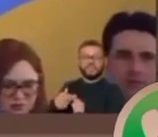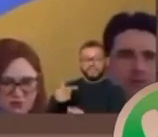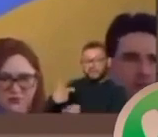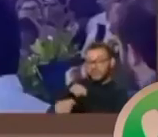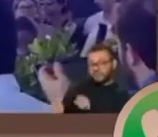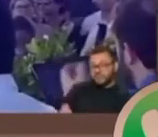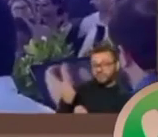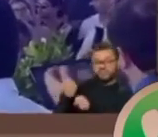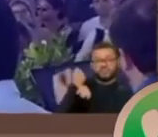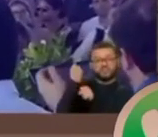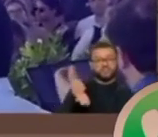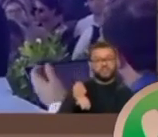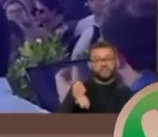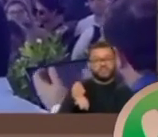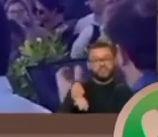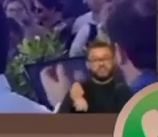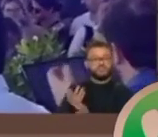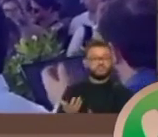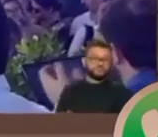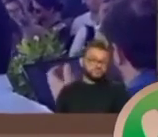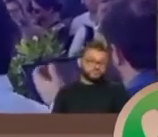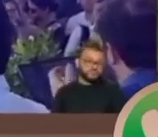pedreiro.